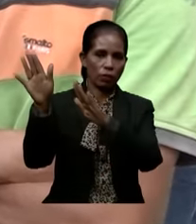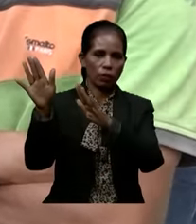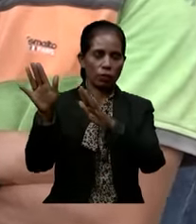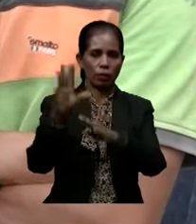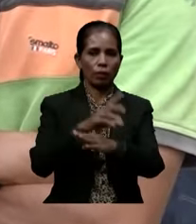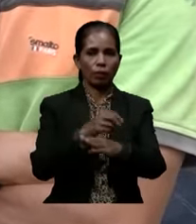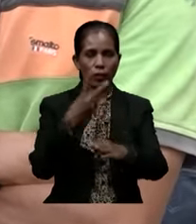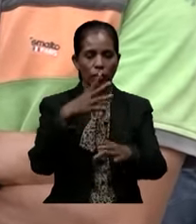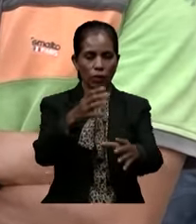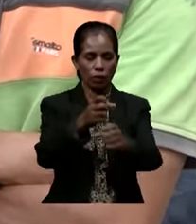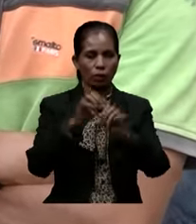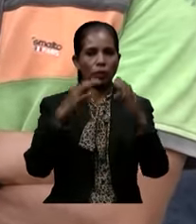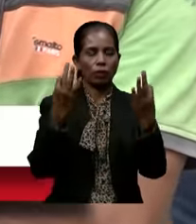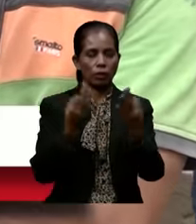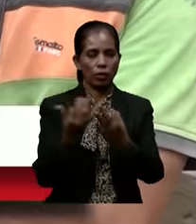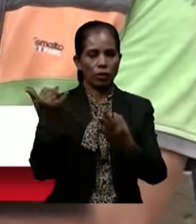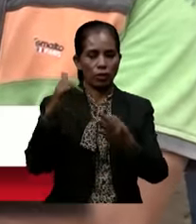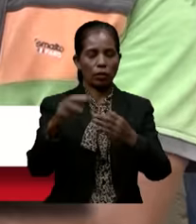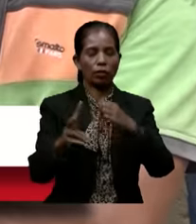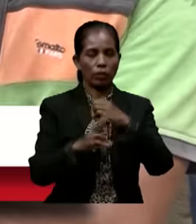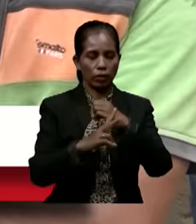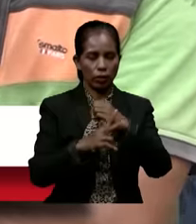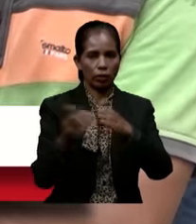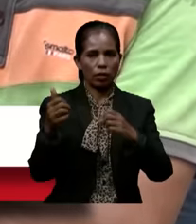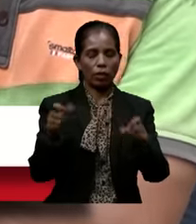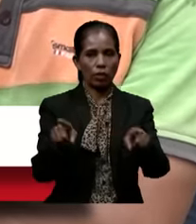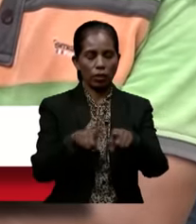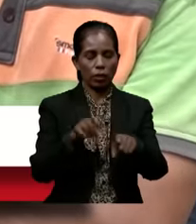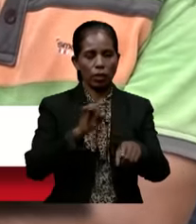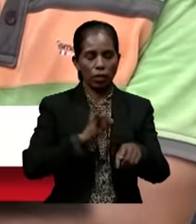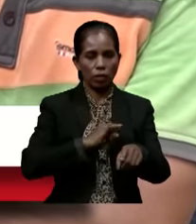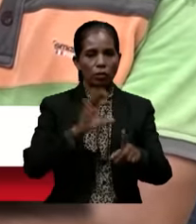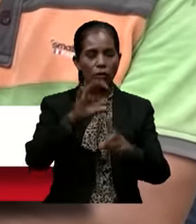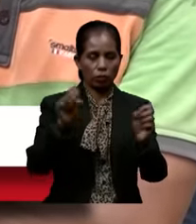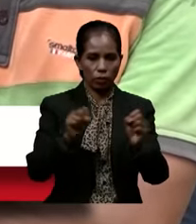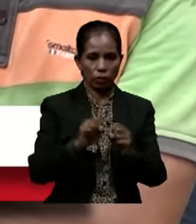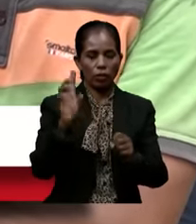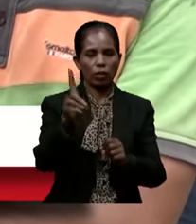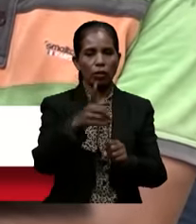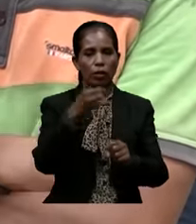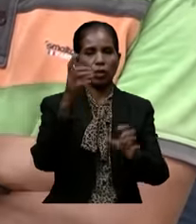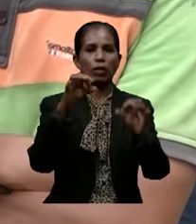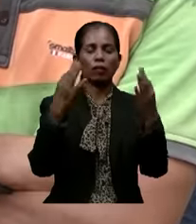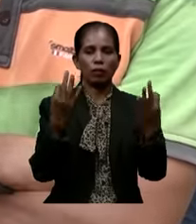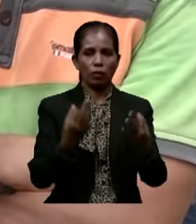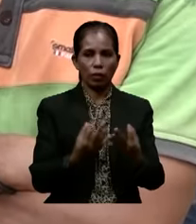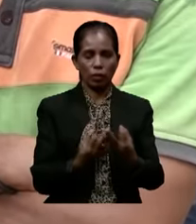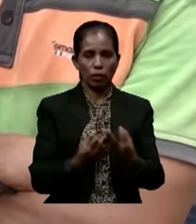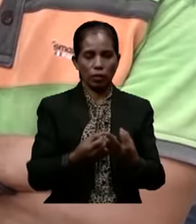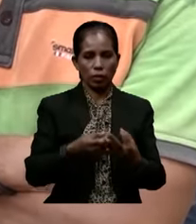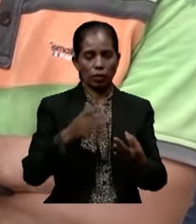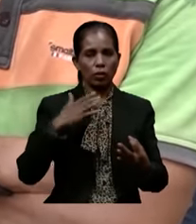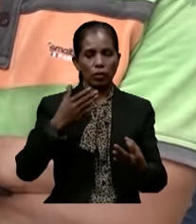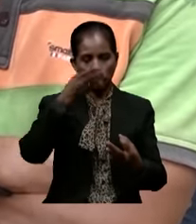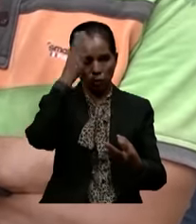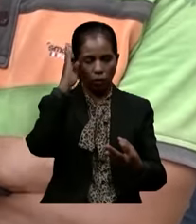lolong kondo cobu familia sira vitima hanesang autori lokal haumus hakoda. Iha dader sam familia ya senior ne rasi batoy